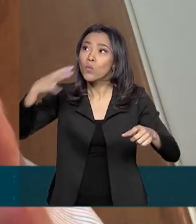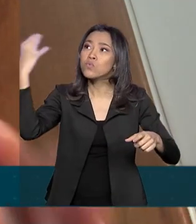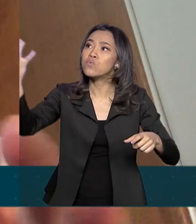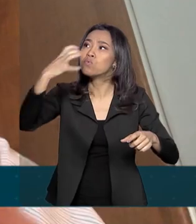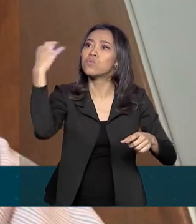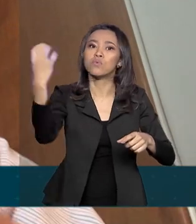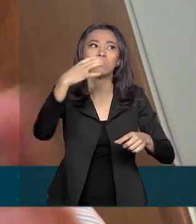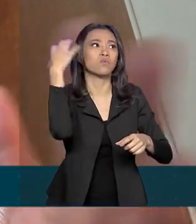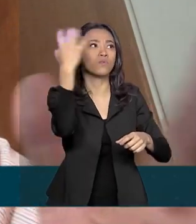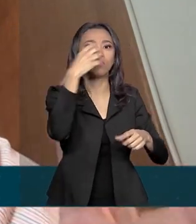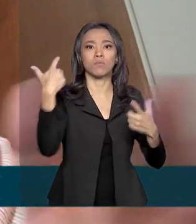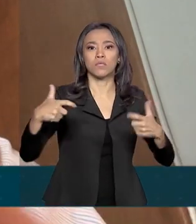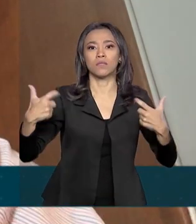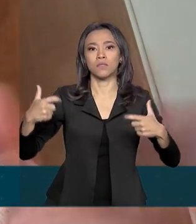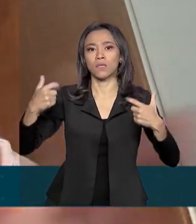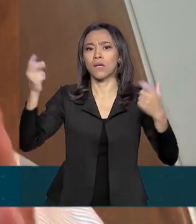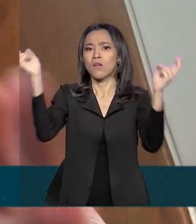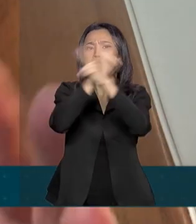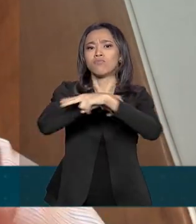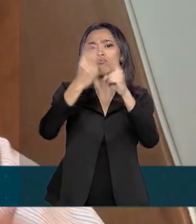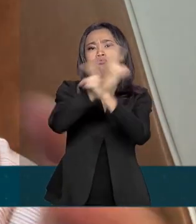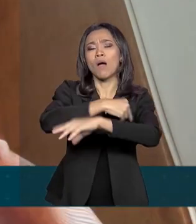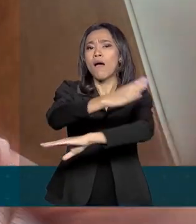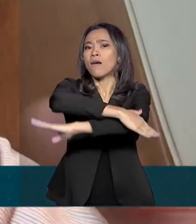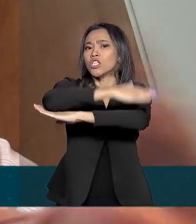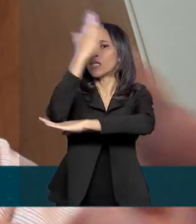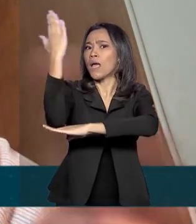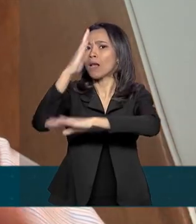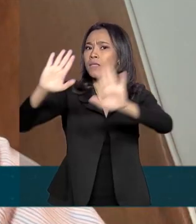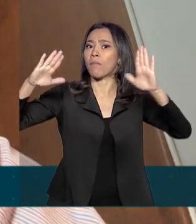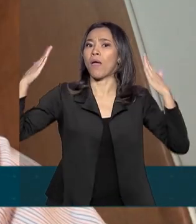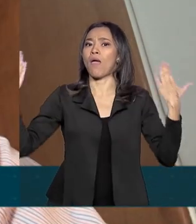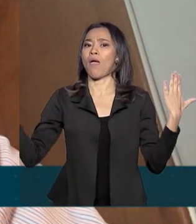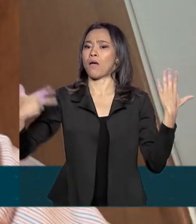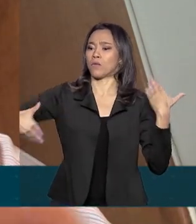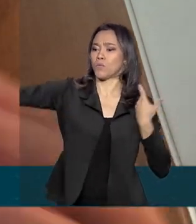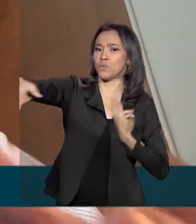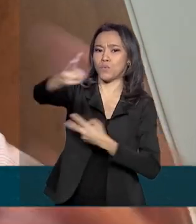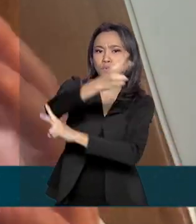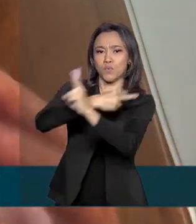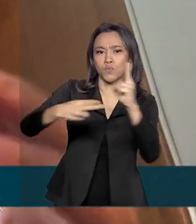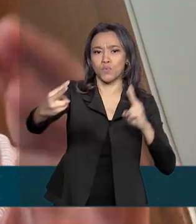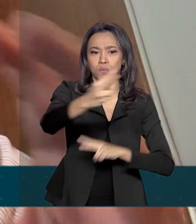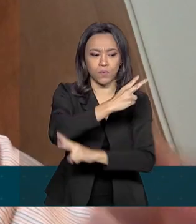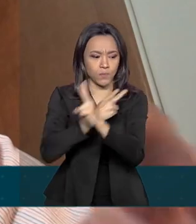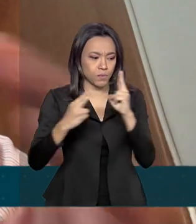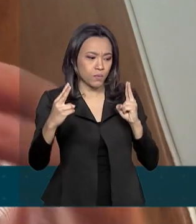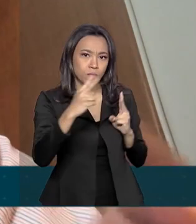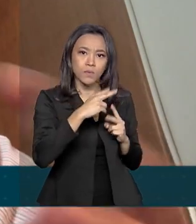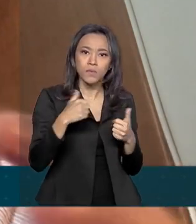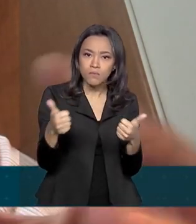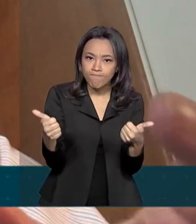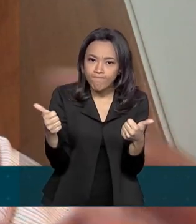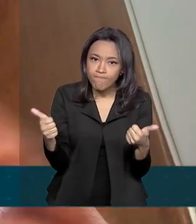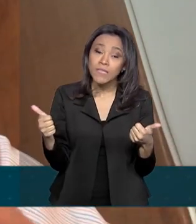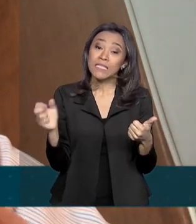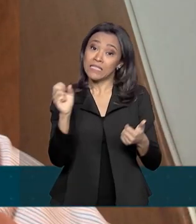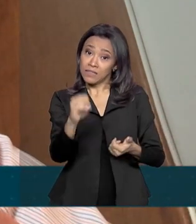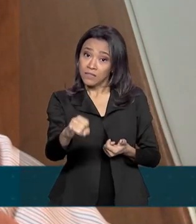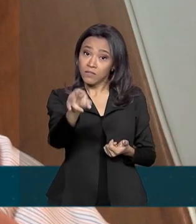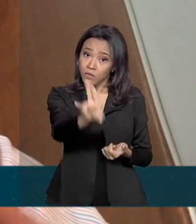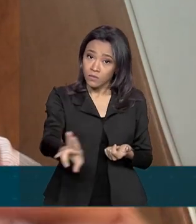o ideal é que seja com janelas abertas para você ter uma circulação de ar, ou se for